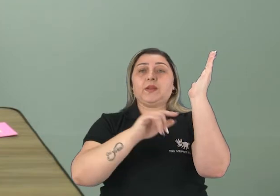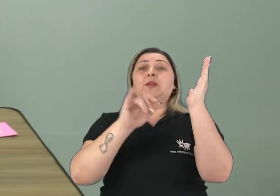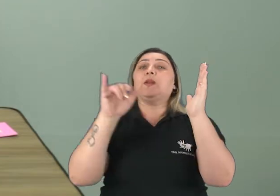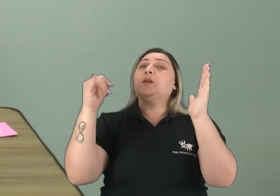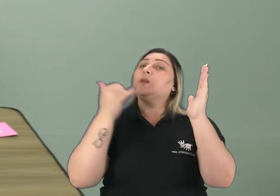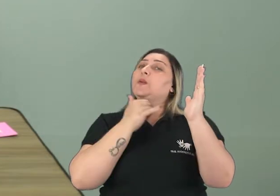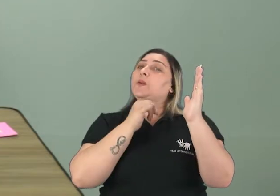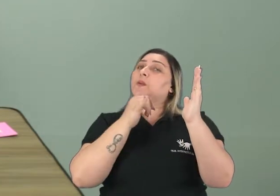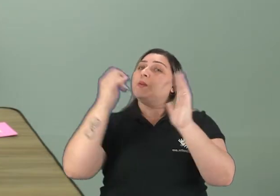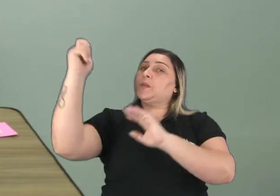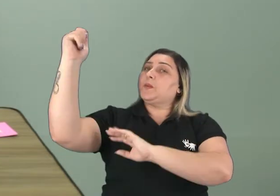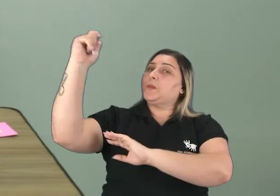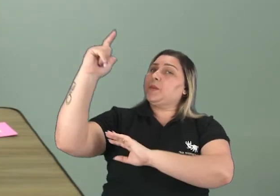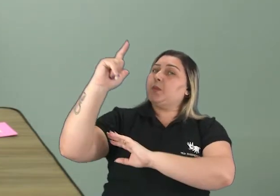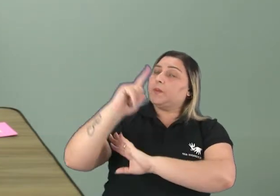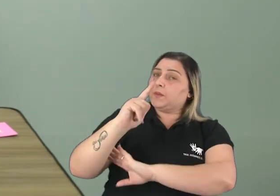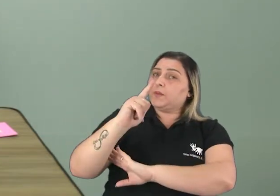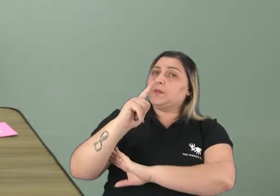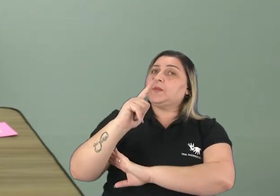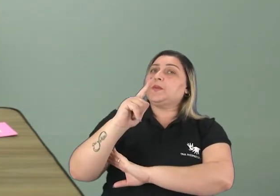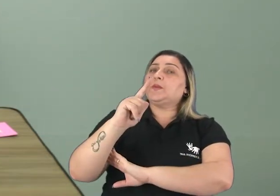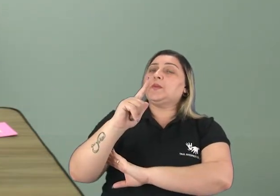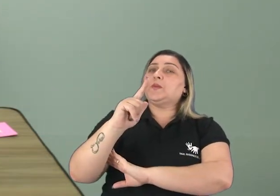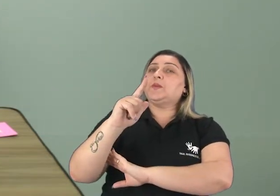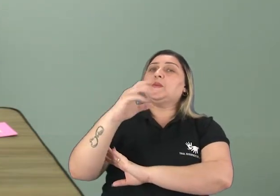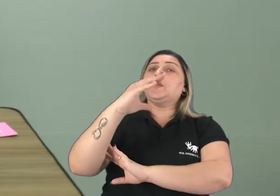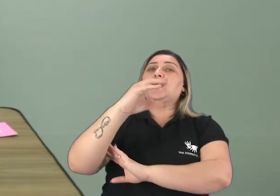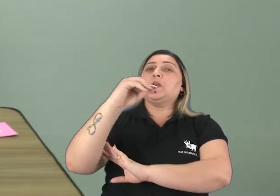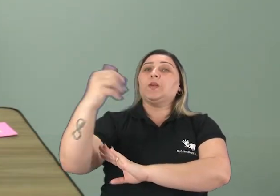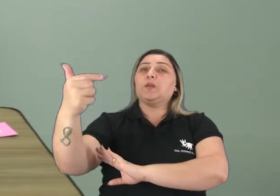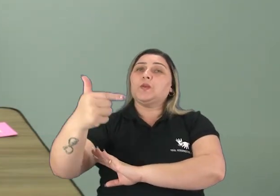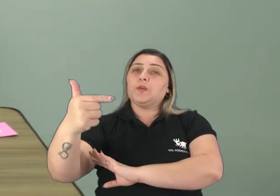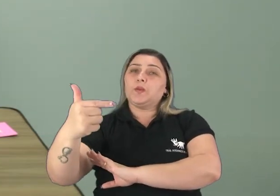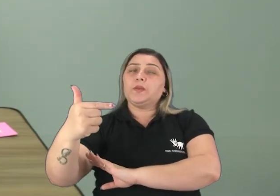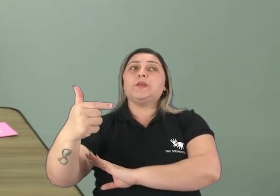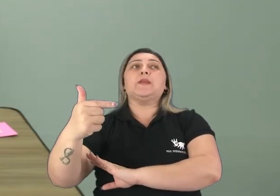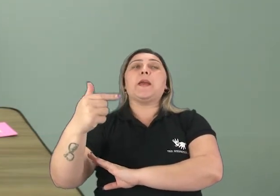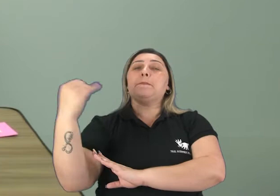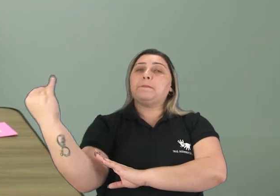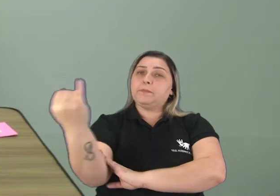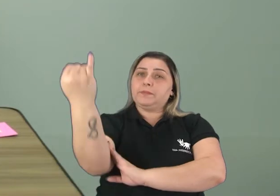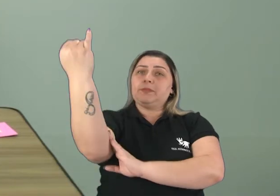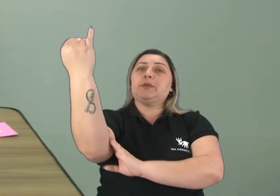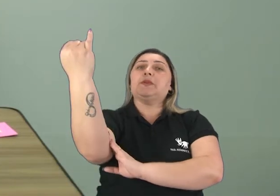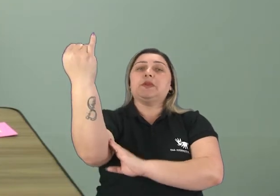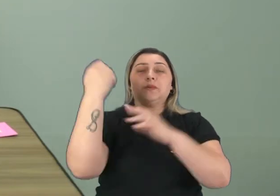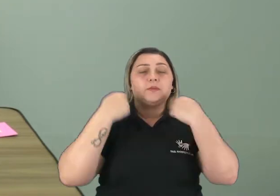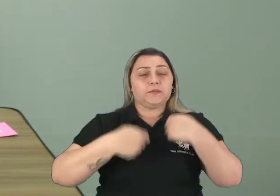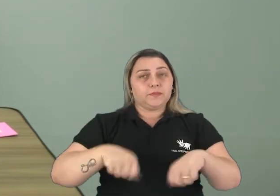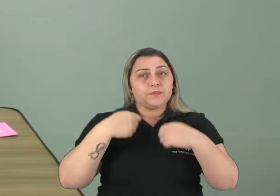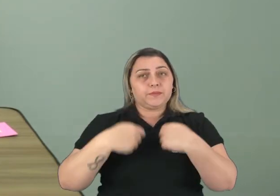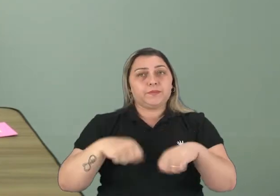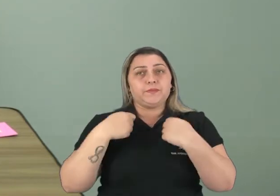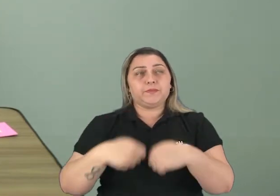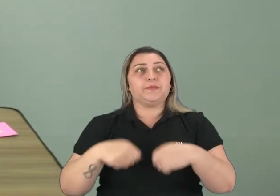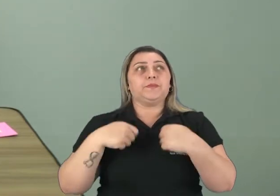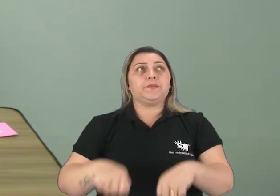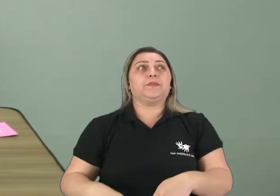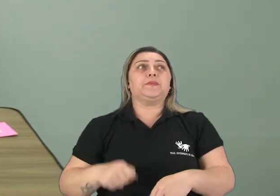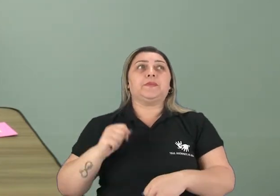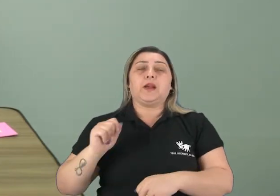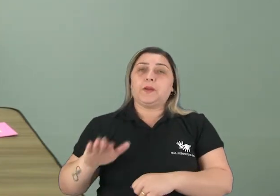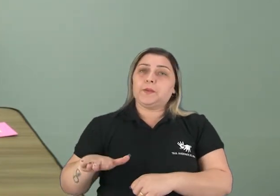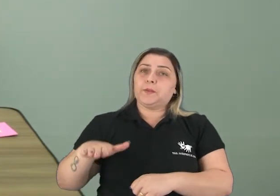energia solar, do gás carbônico, são fatores fundamentais que ela precisa para se